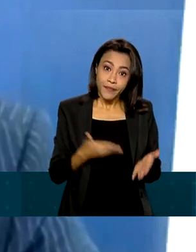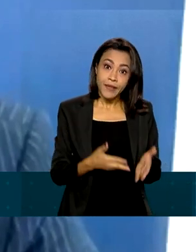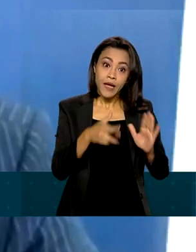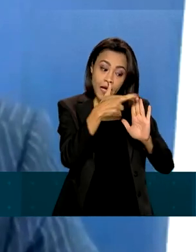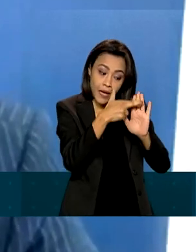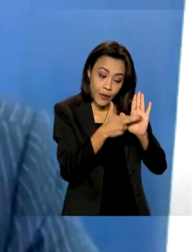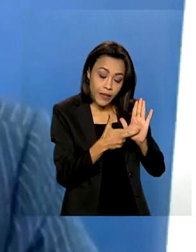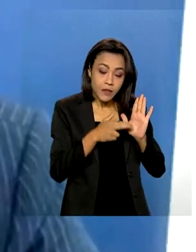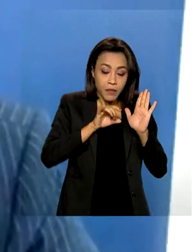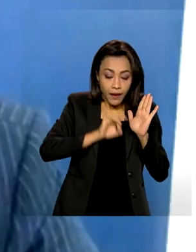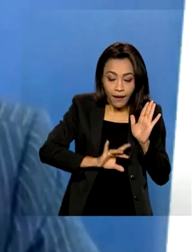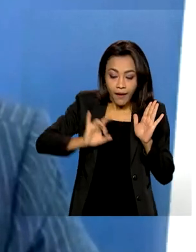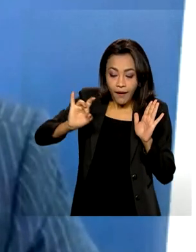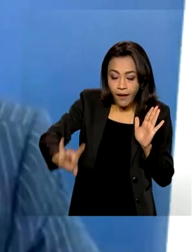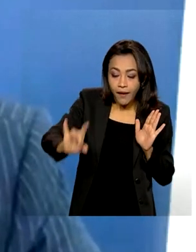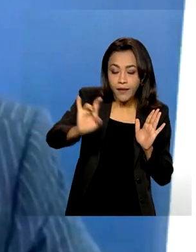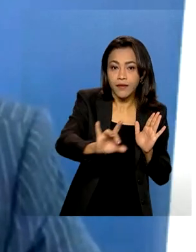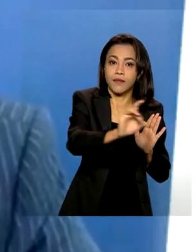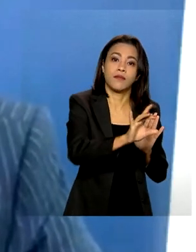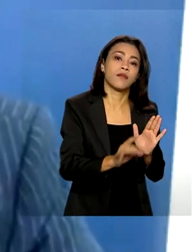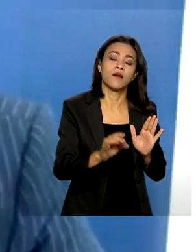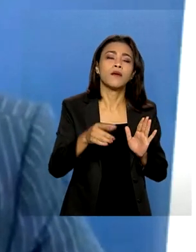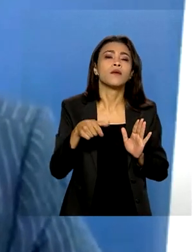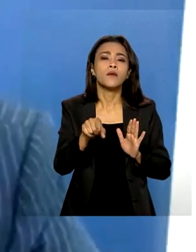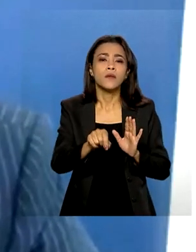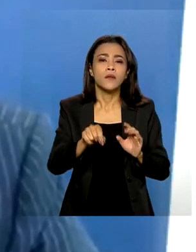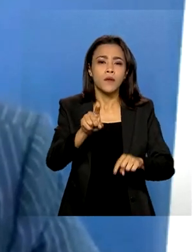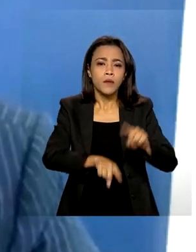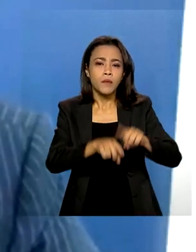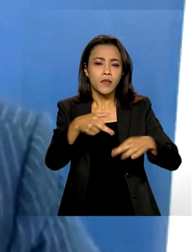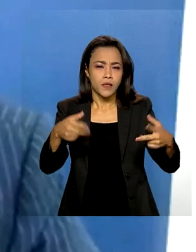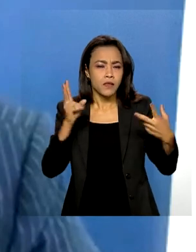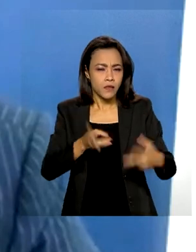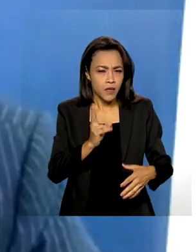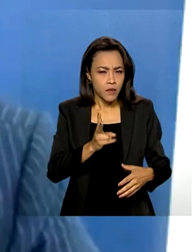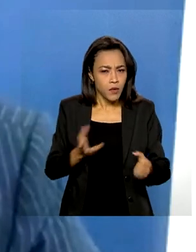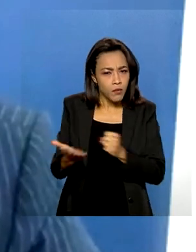cada tipo de produto, baseado sempre em evidências científicas.